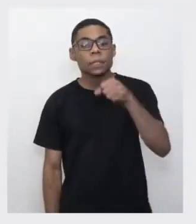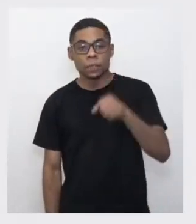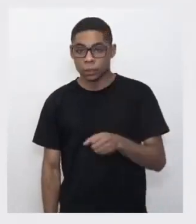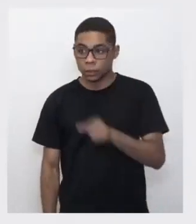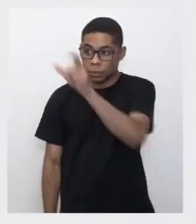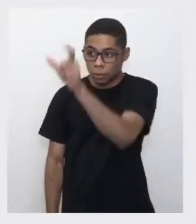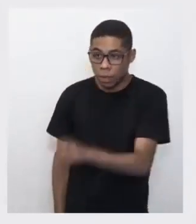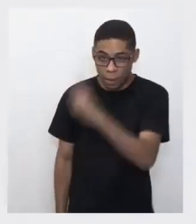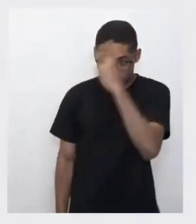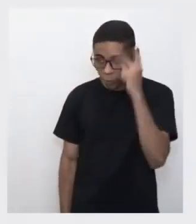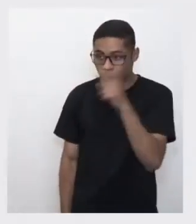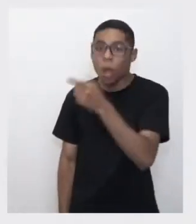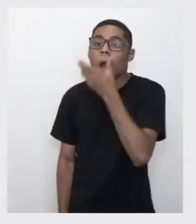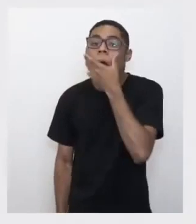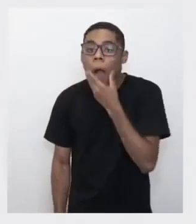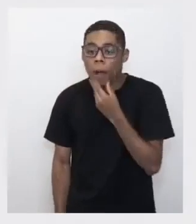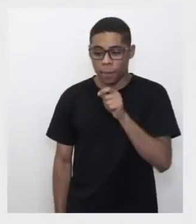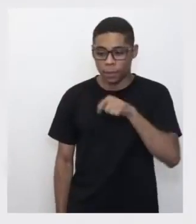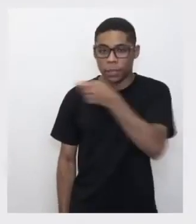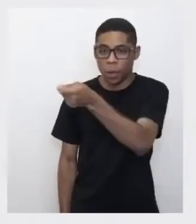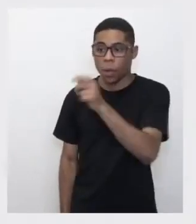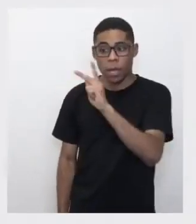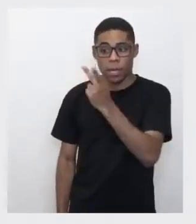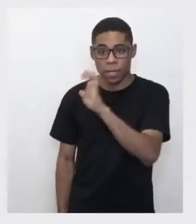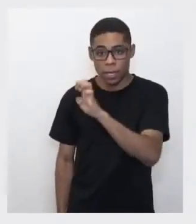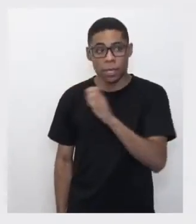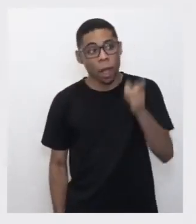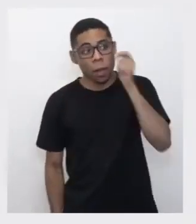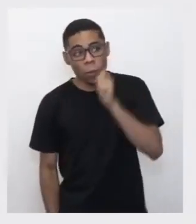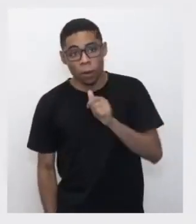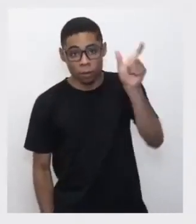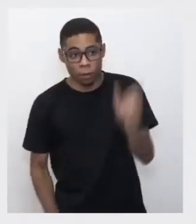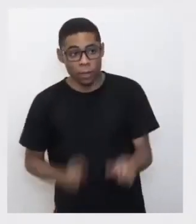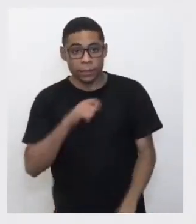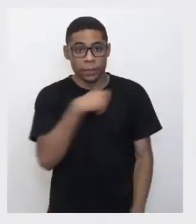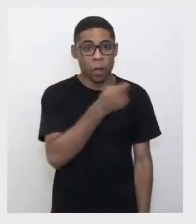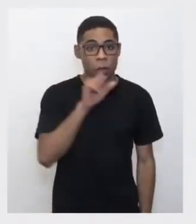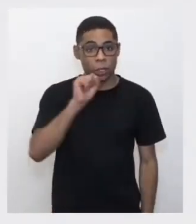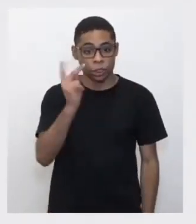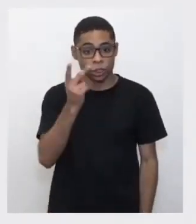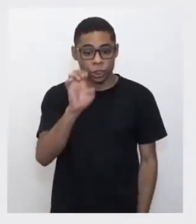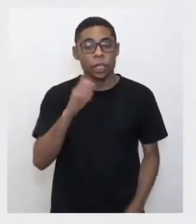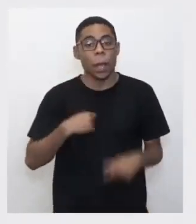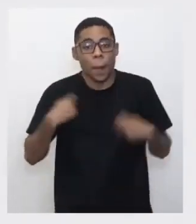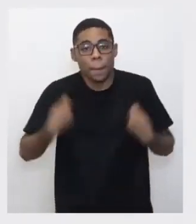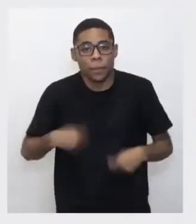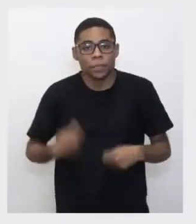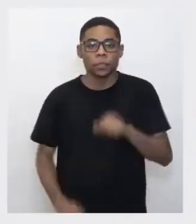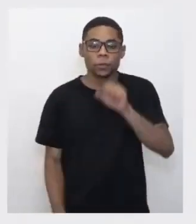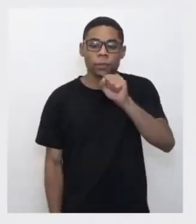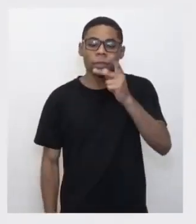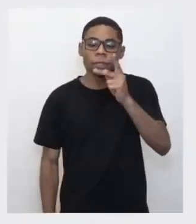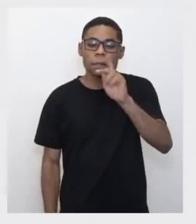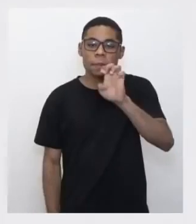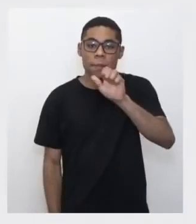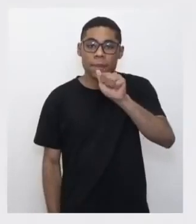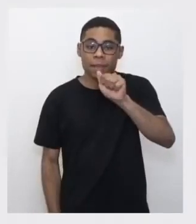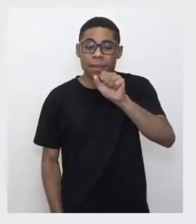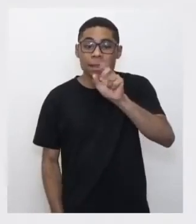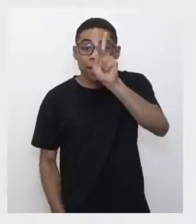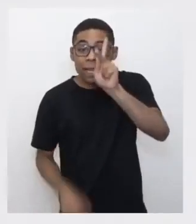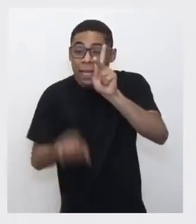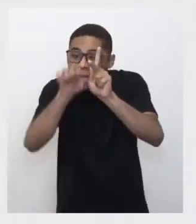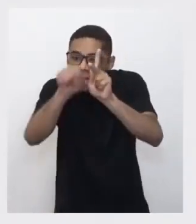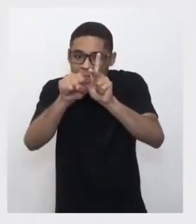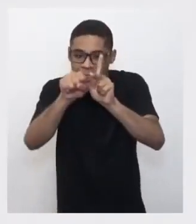um she e um it aqui, eu vou precisar do S. Esse S não é S de plural, esse S não é S do verbo to be,